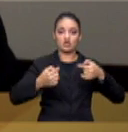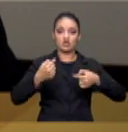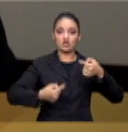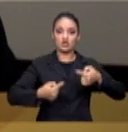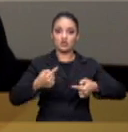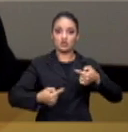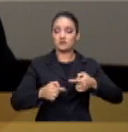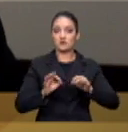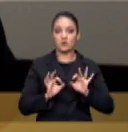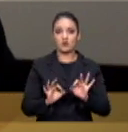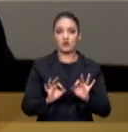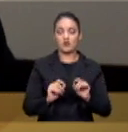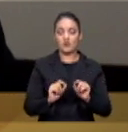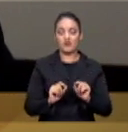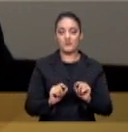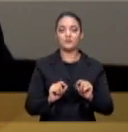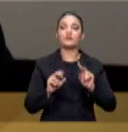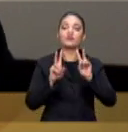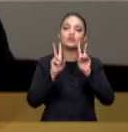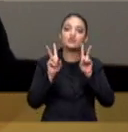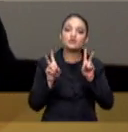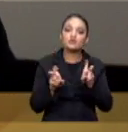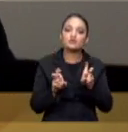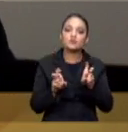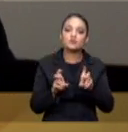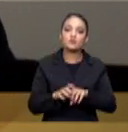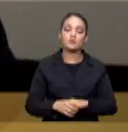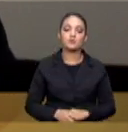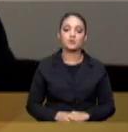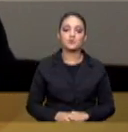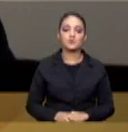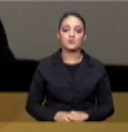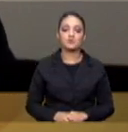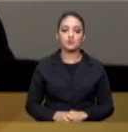é a questão relativa à